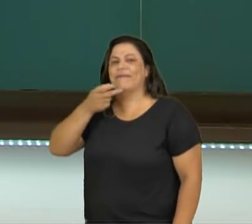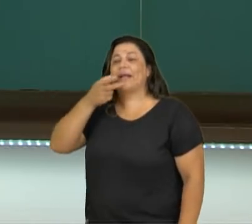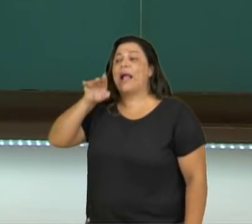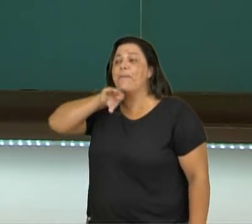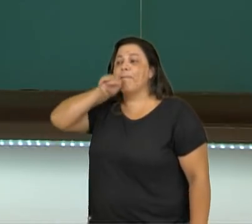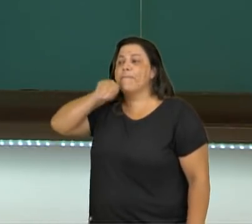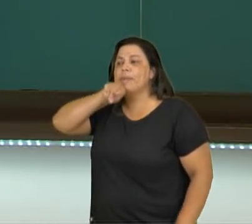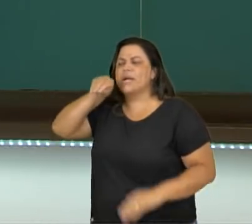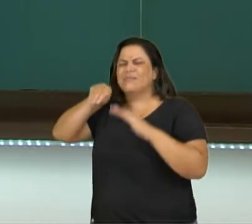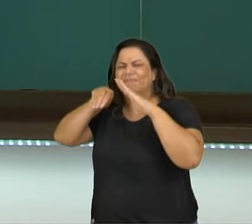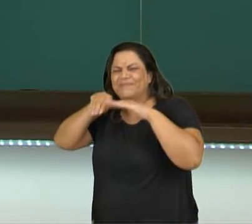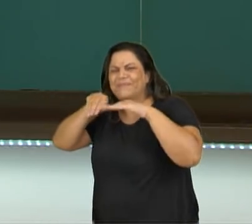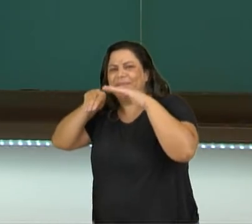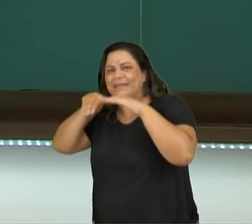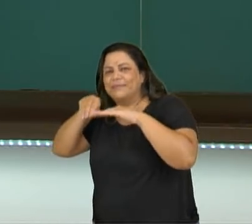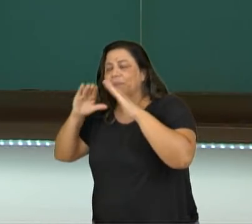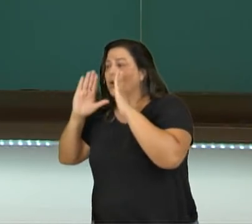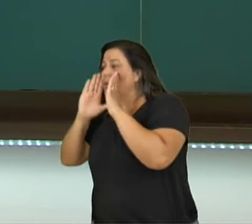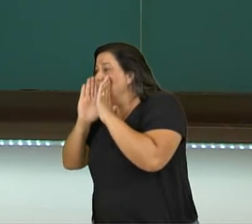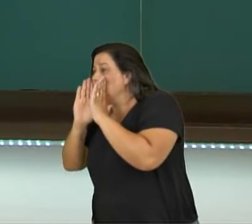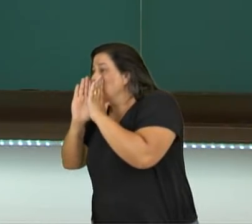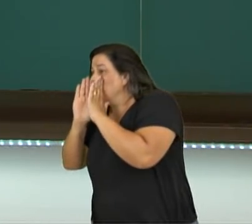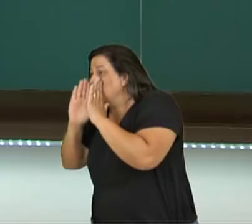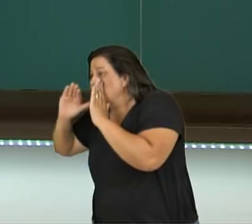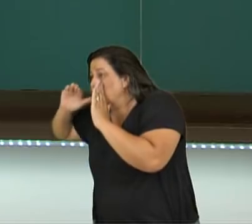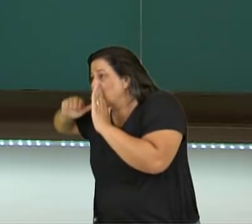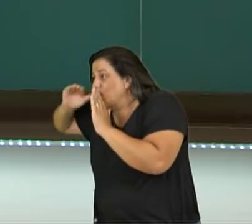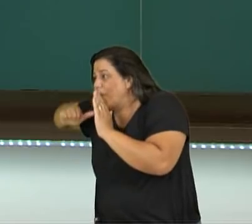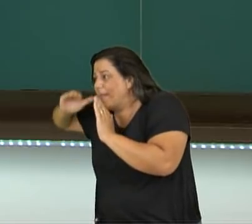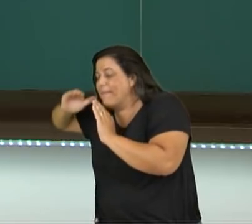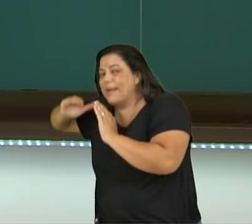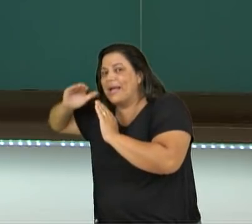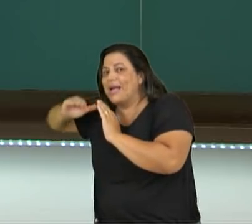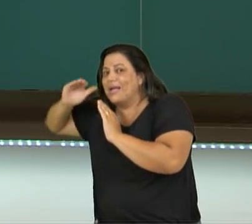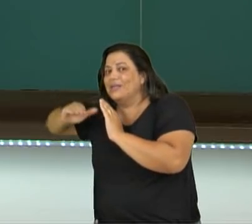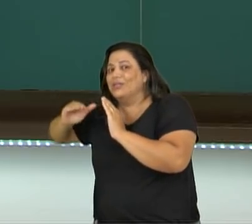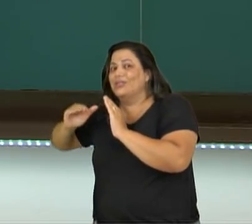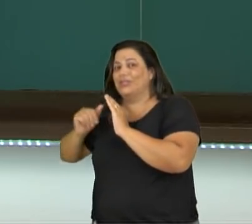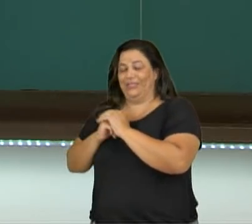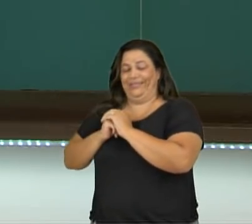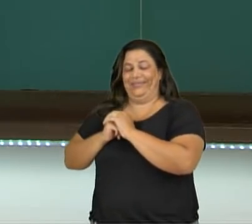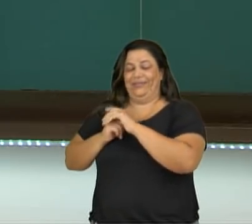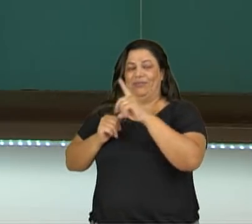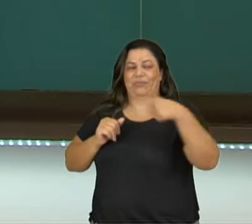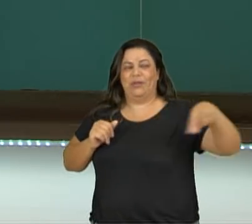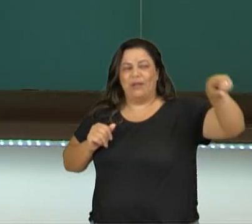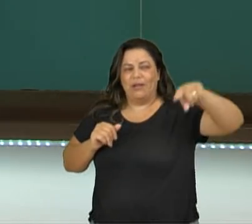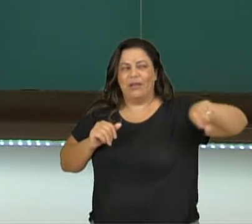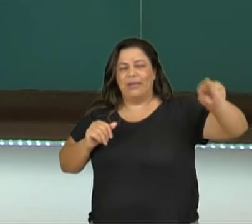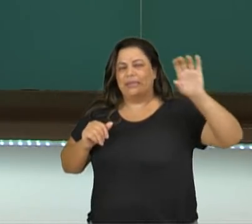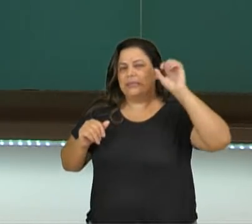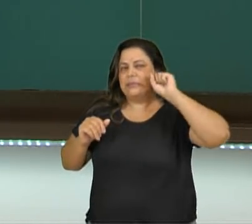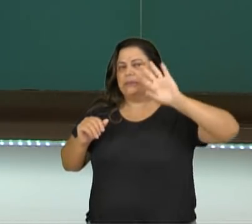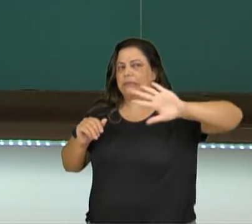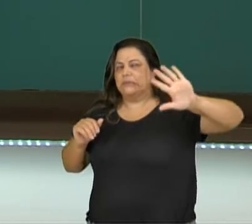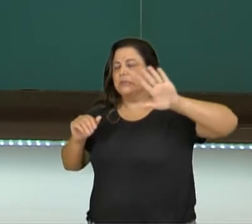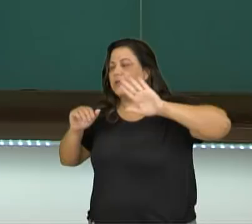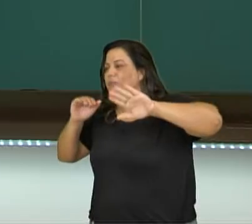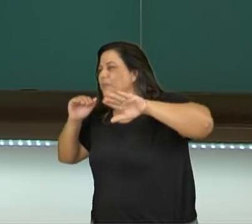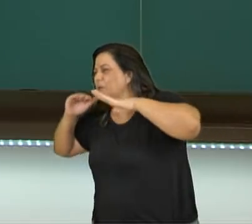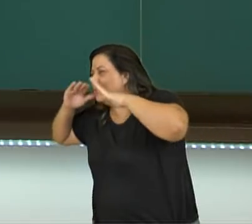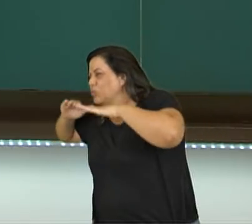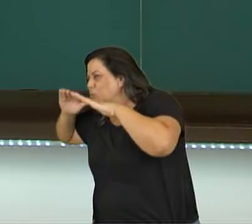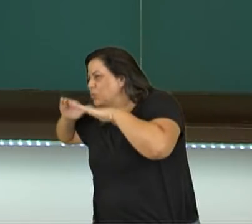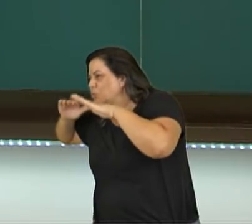bem baixinho no ouvido de outra pessoa, quer cochichar, porque não quer que ninguém mais escute. Então, ele sussurra,